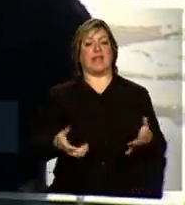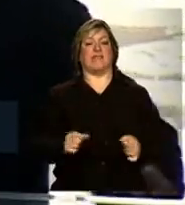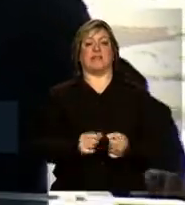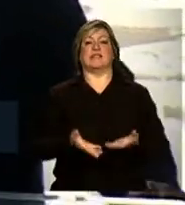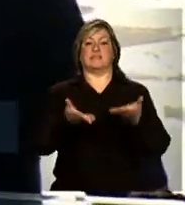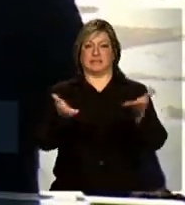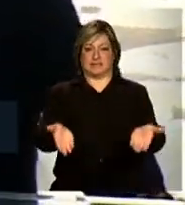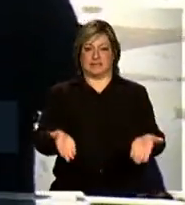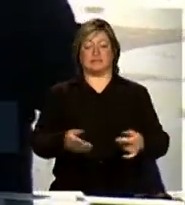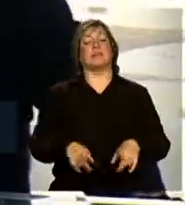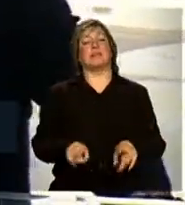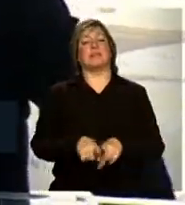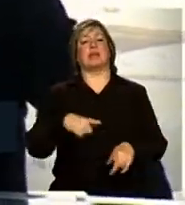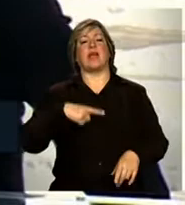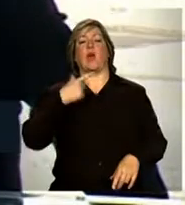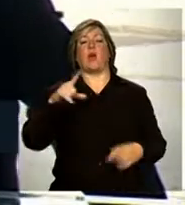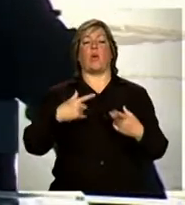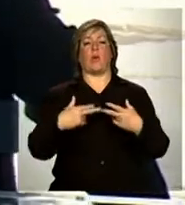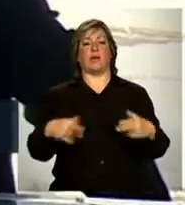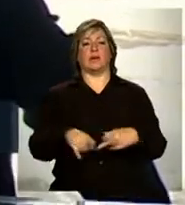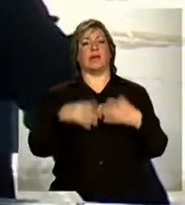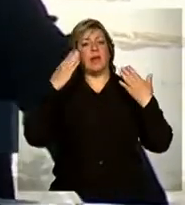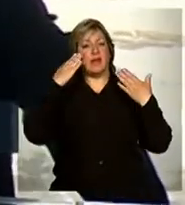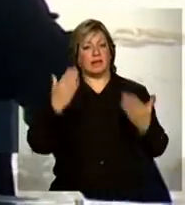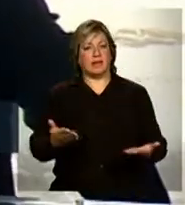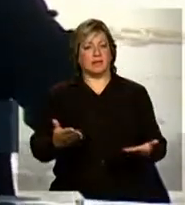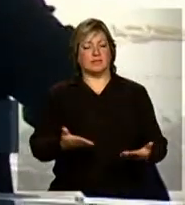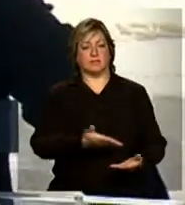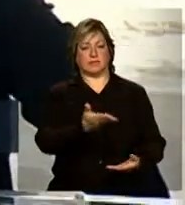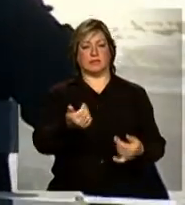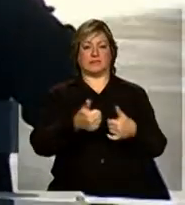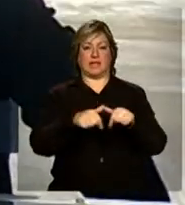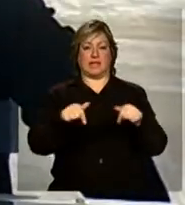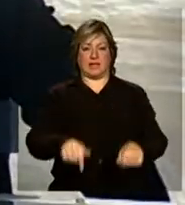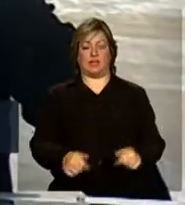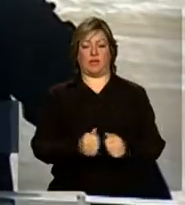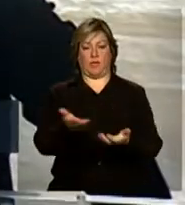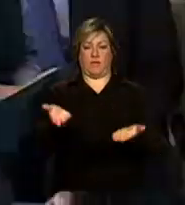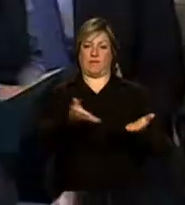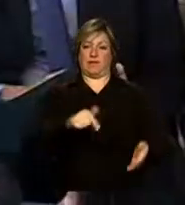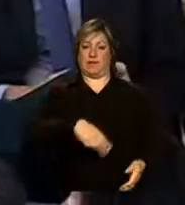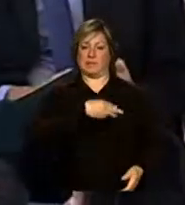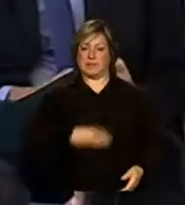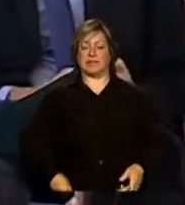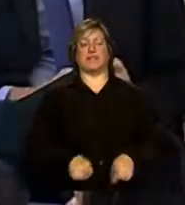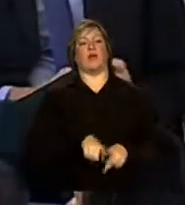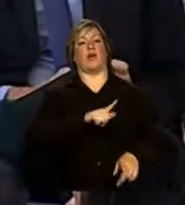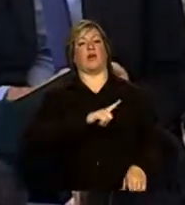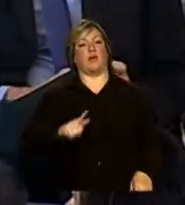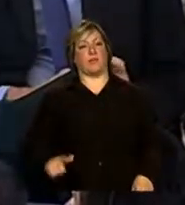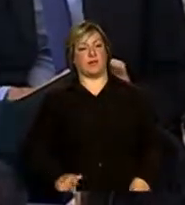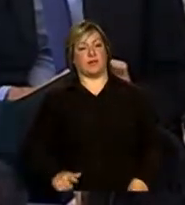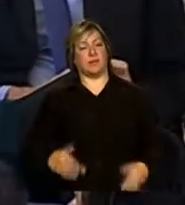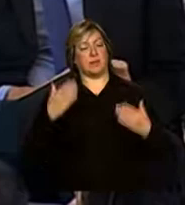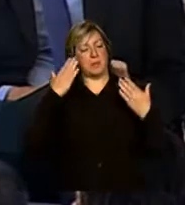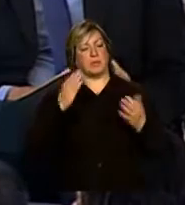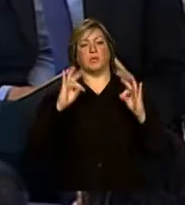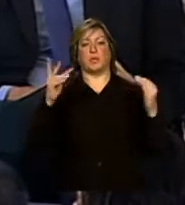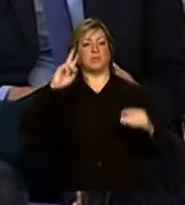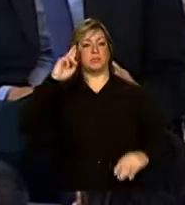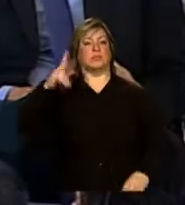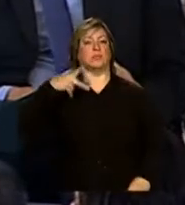Peixe dentre outras coisas senhor Ministro Agradecemos por estar aqui conosco seu Governador também todas as demais